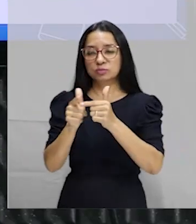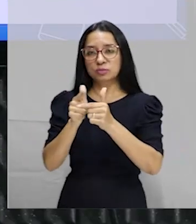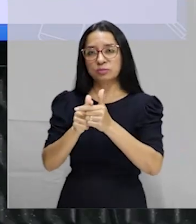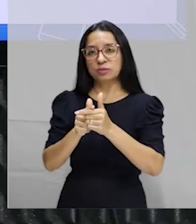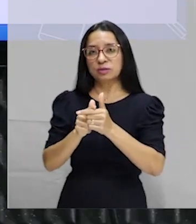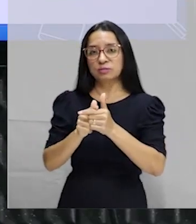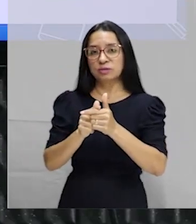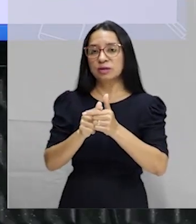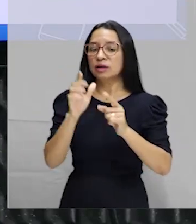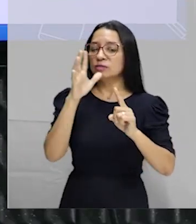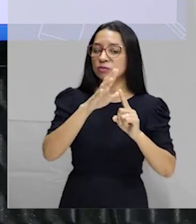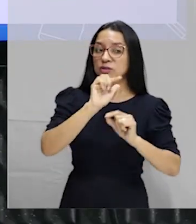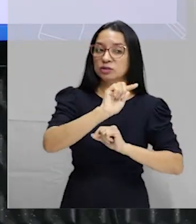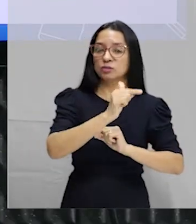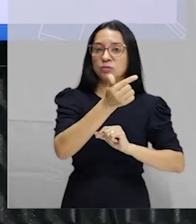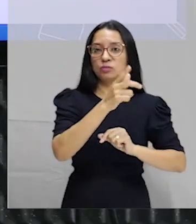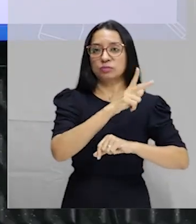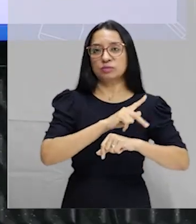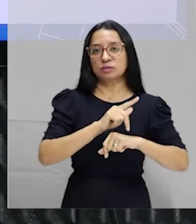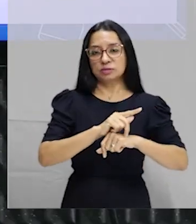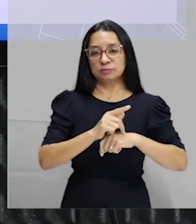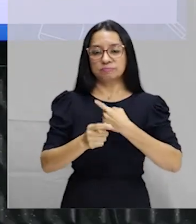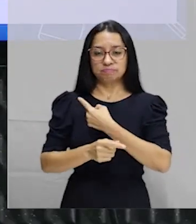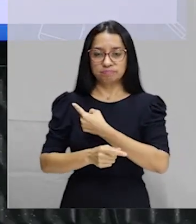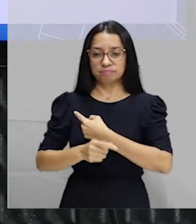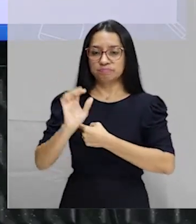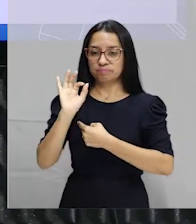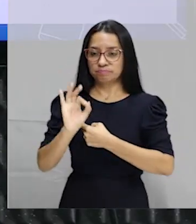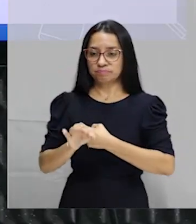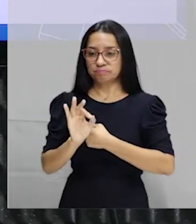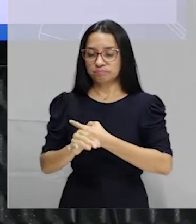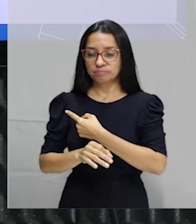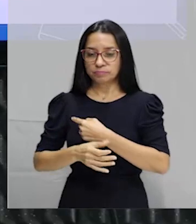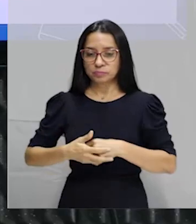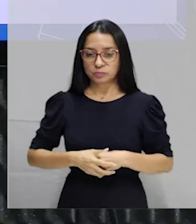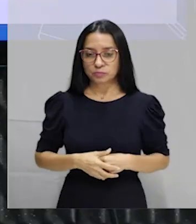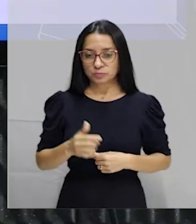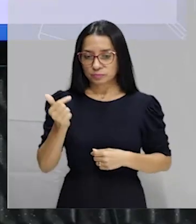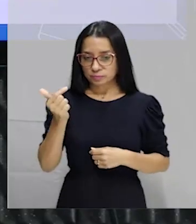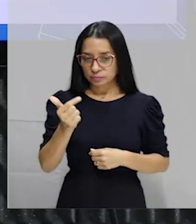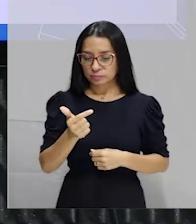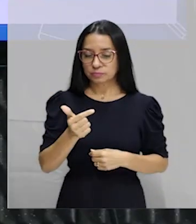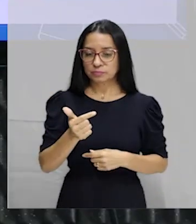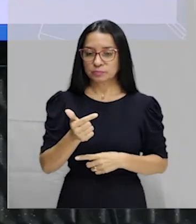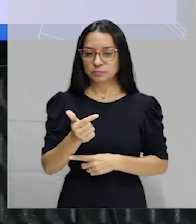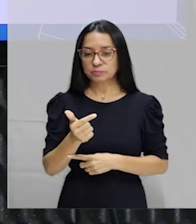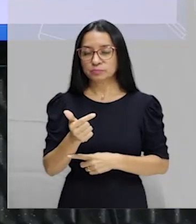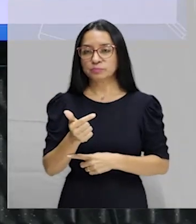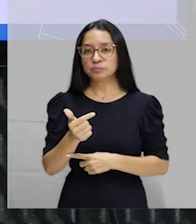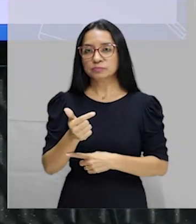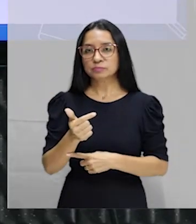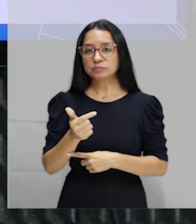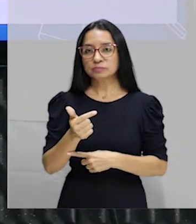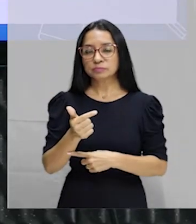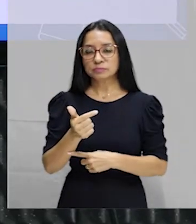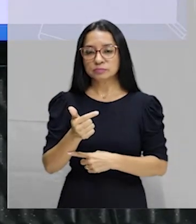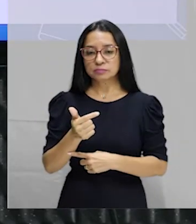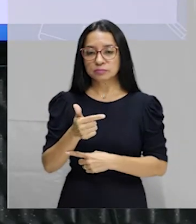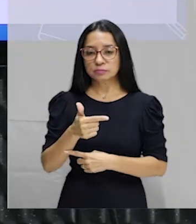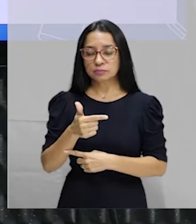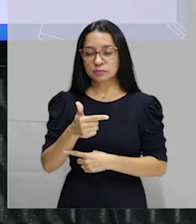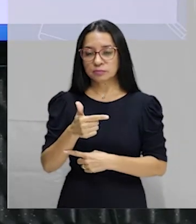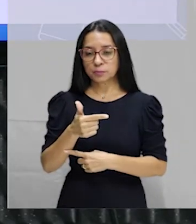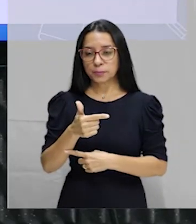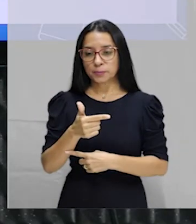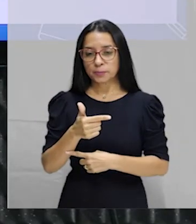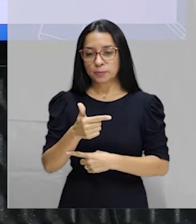na principal potência econômica. Então isso aqui está correto. Segundo, o mercado consumidor norte-americano